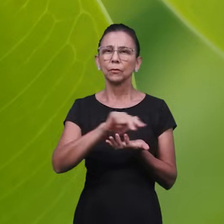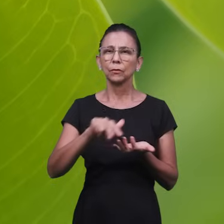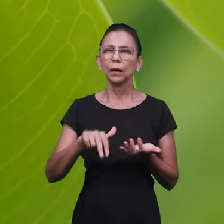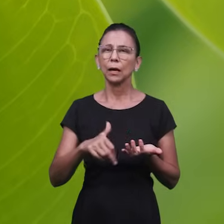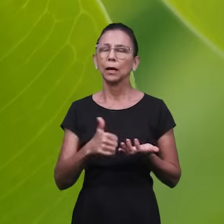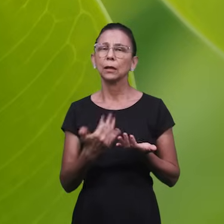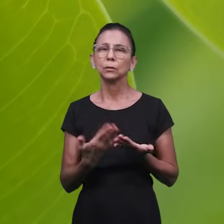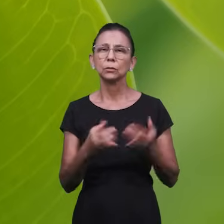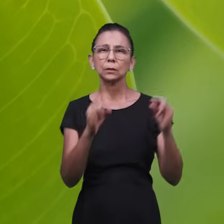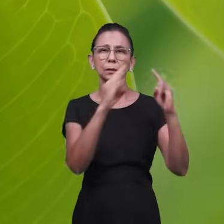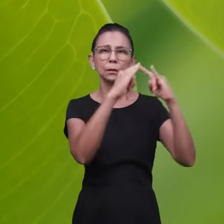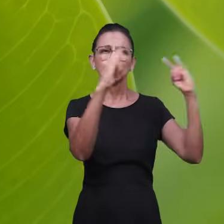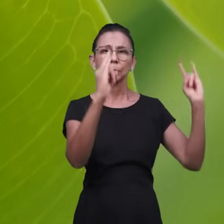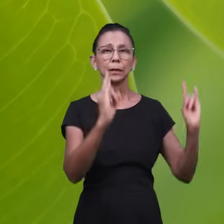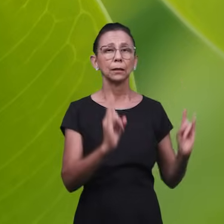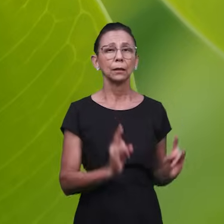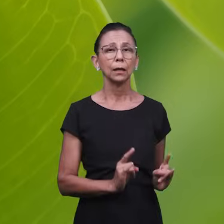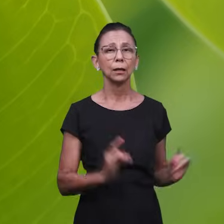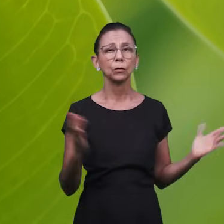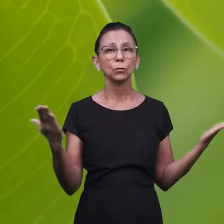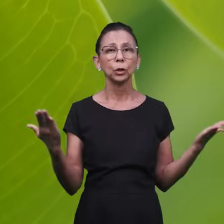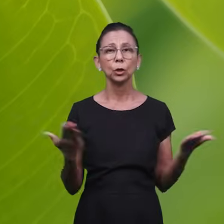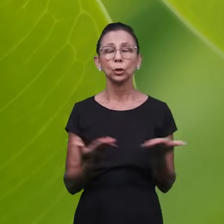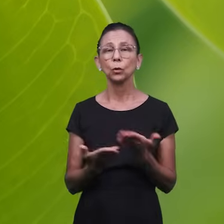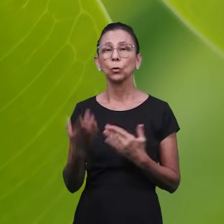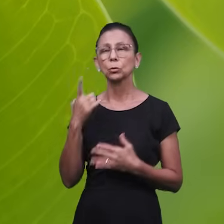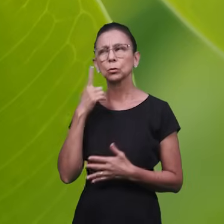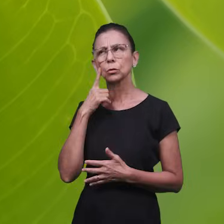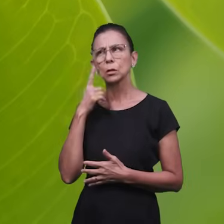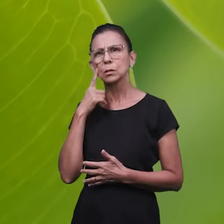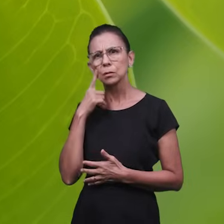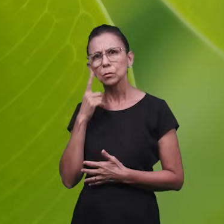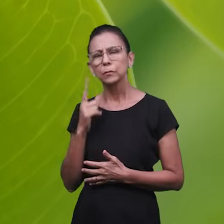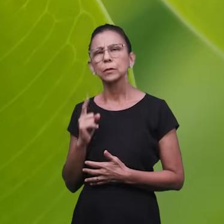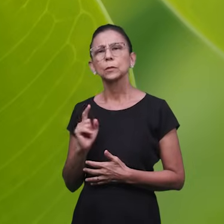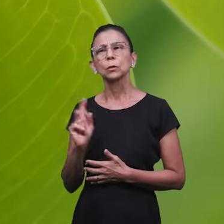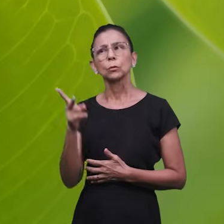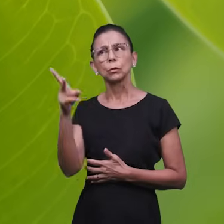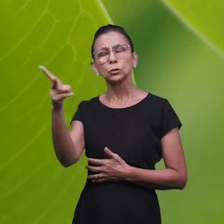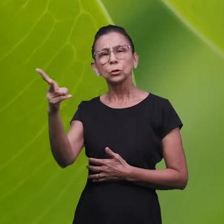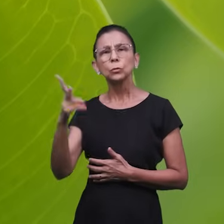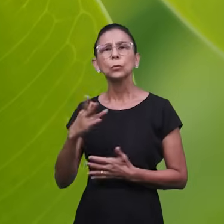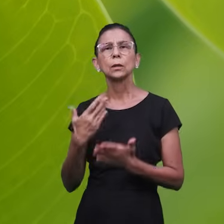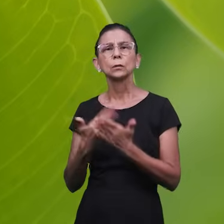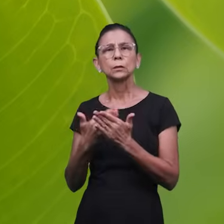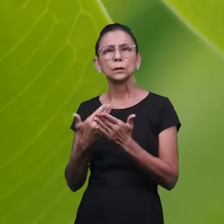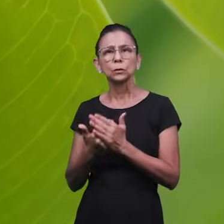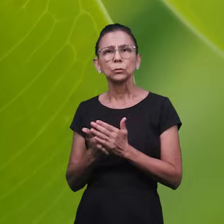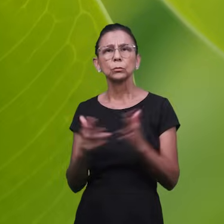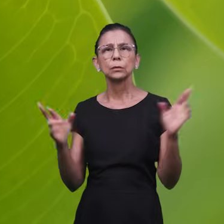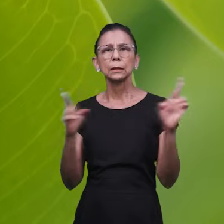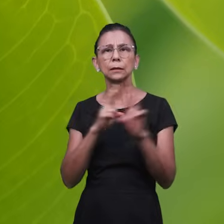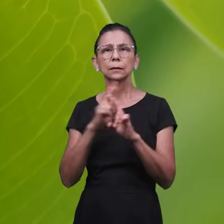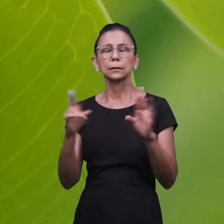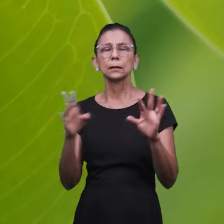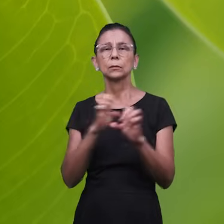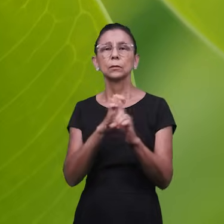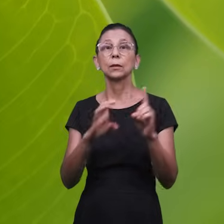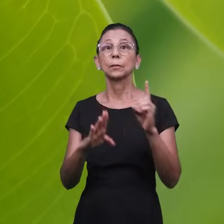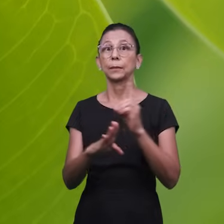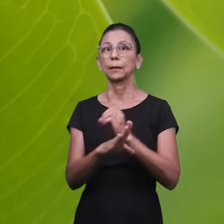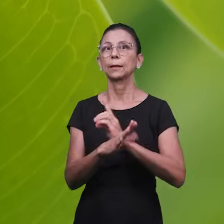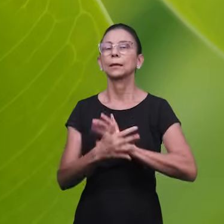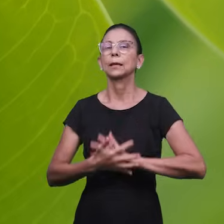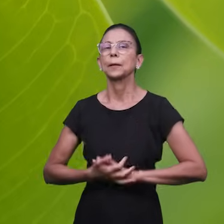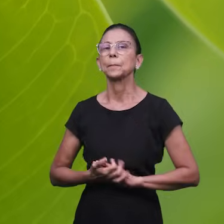hoje nos traz um enriquecimento daquilo que nós temos visto na escola bíblica dominical. E nós glorificamos a Deus que o nosso entendimento acerca